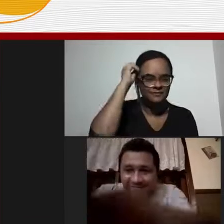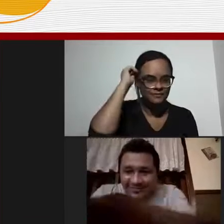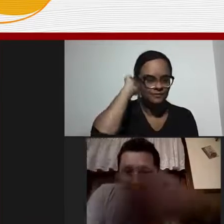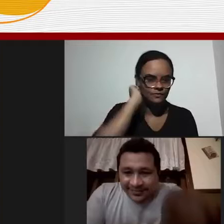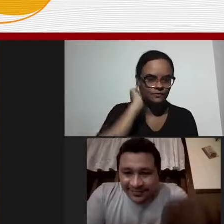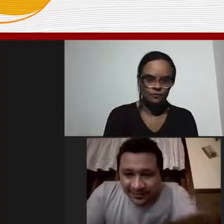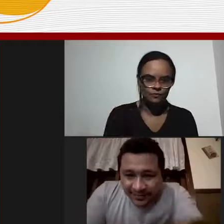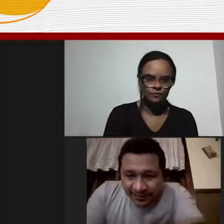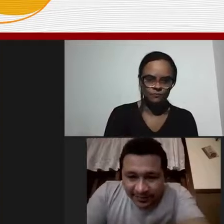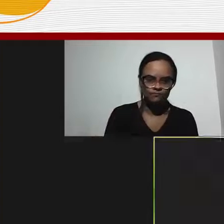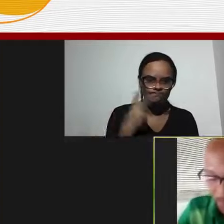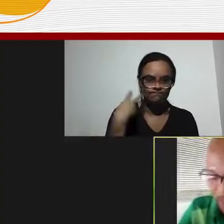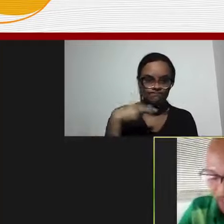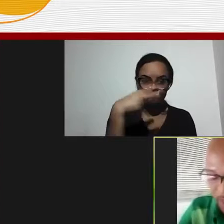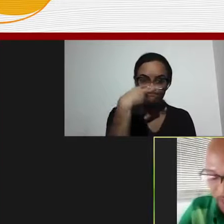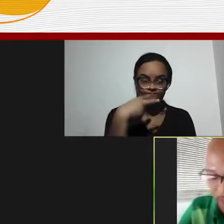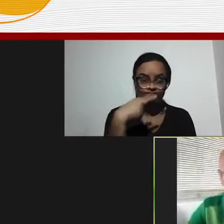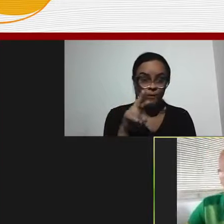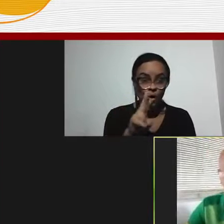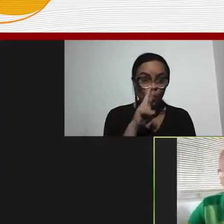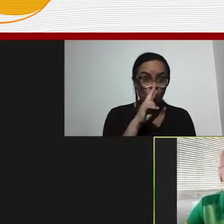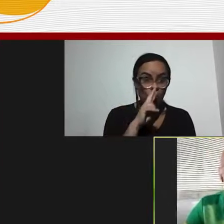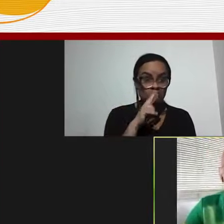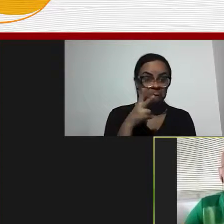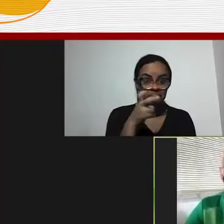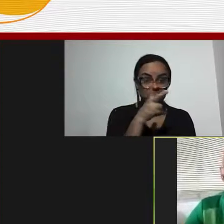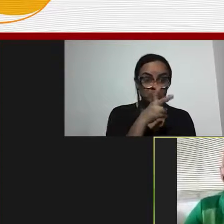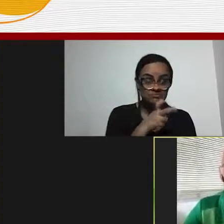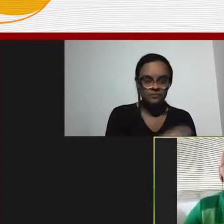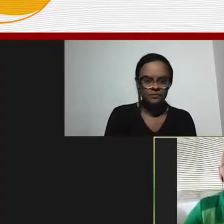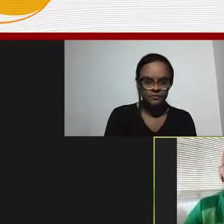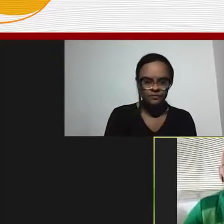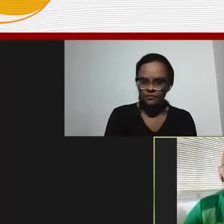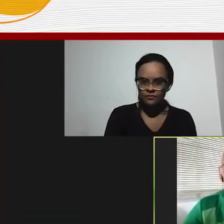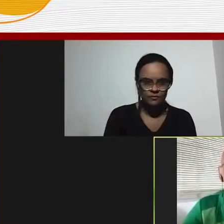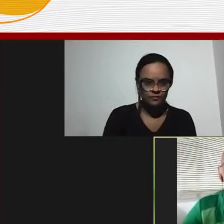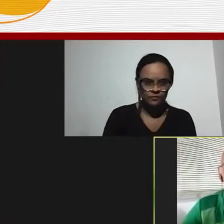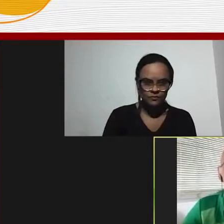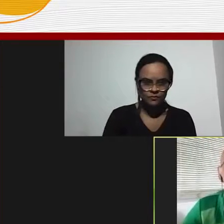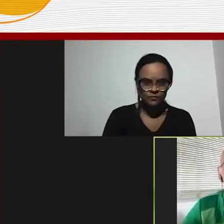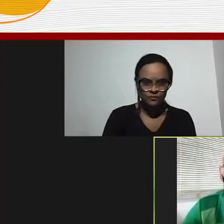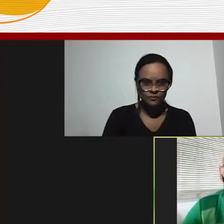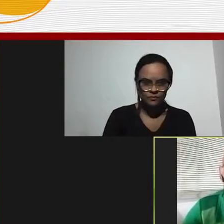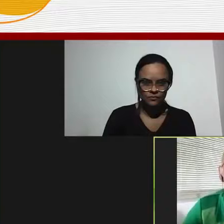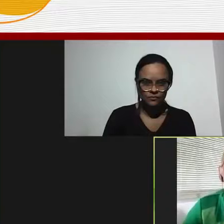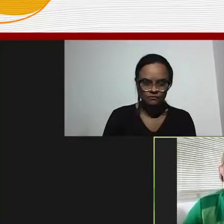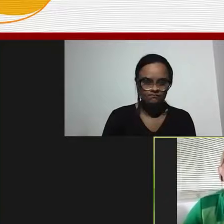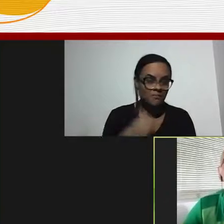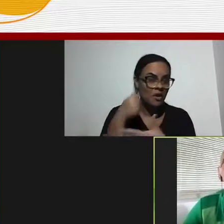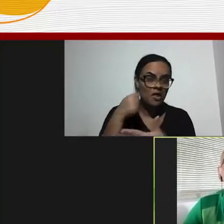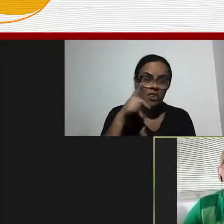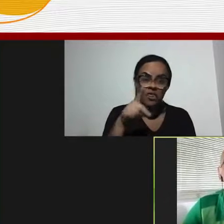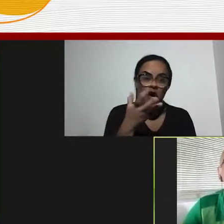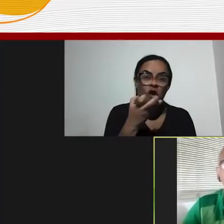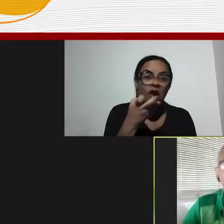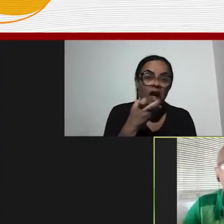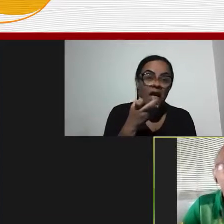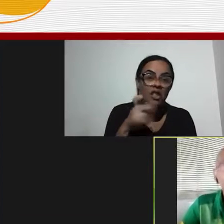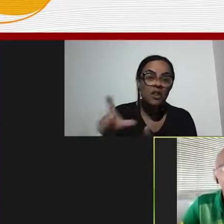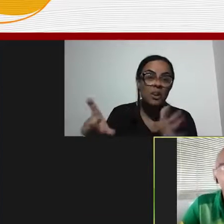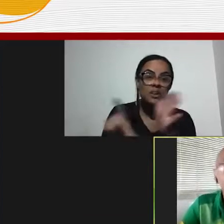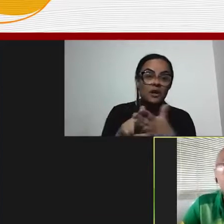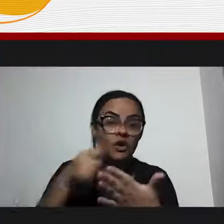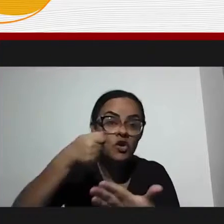Botando adendo aí na sua resposta, a minha resposta também é essa. O cumprimento da lei, porque